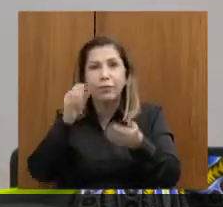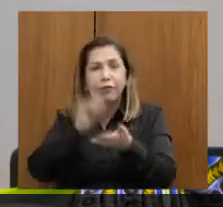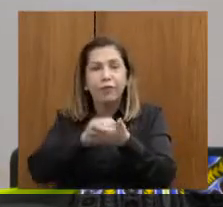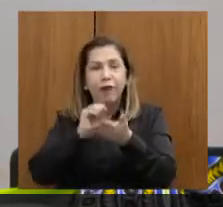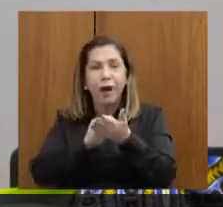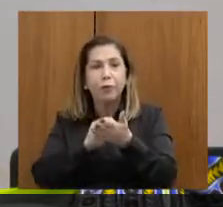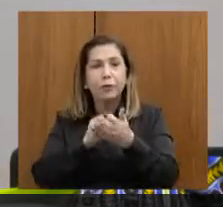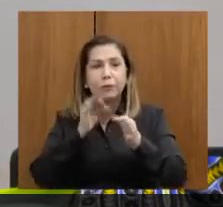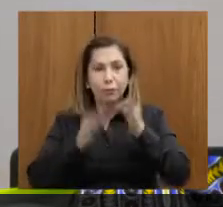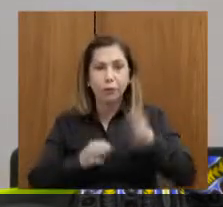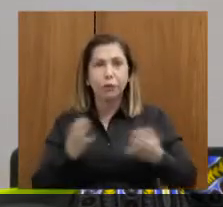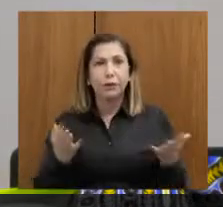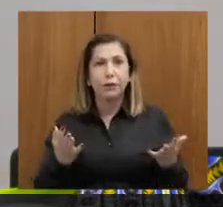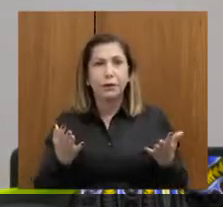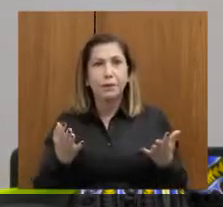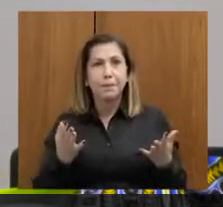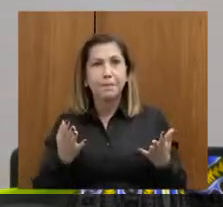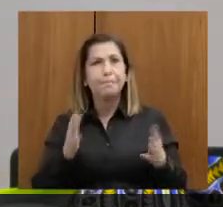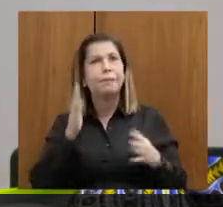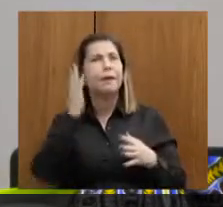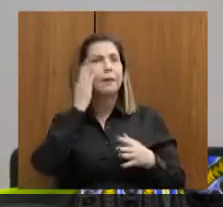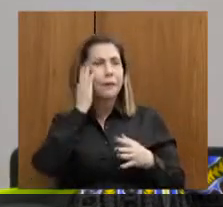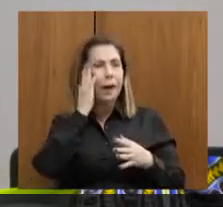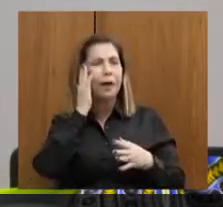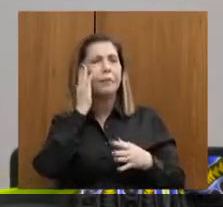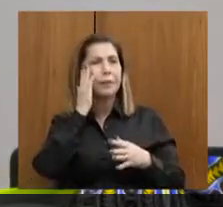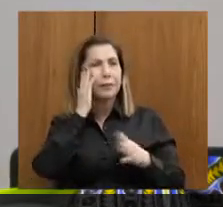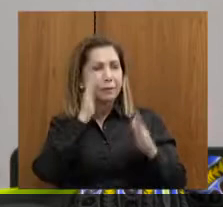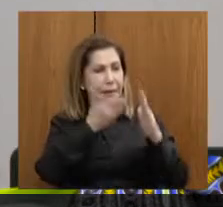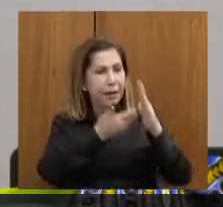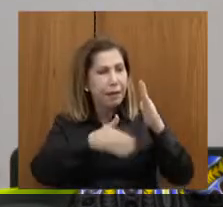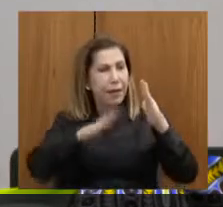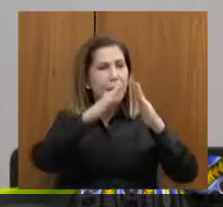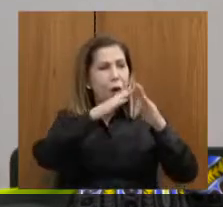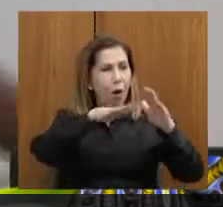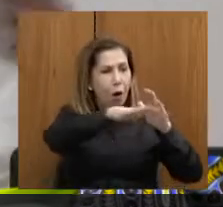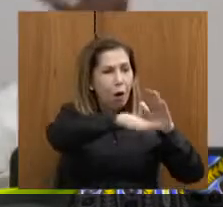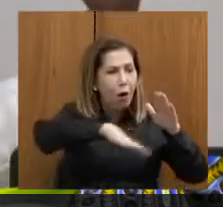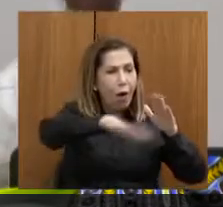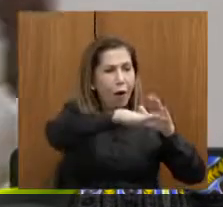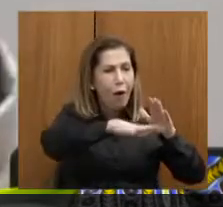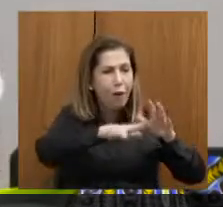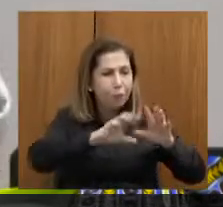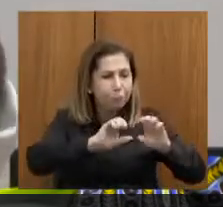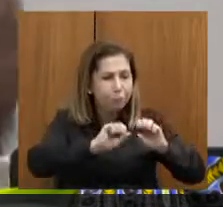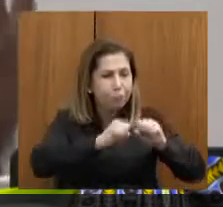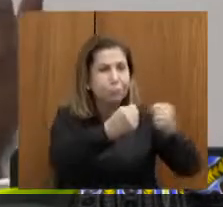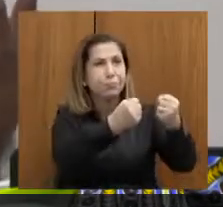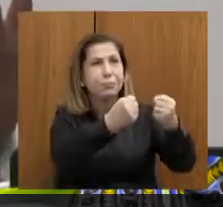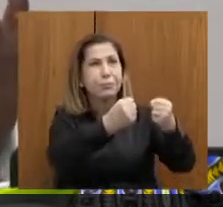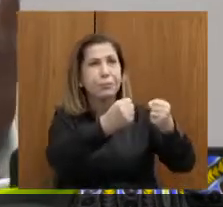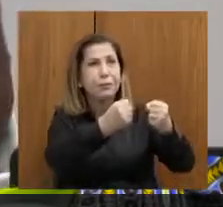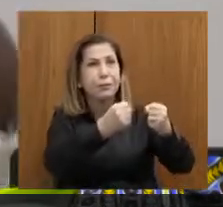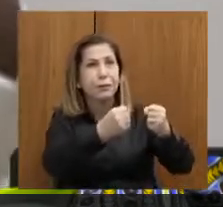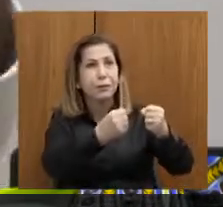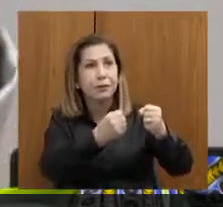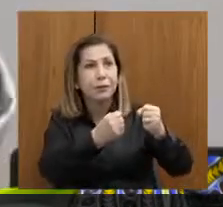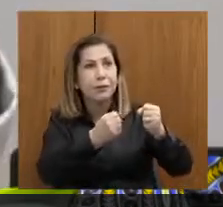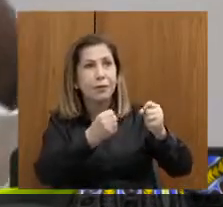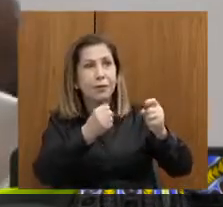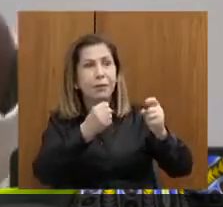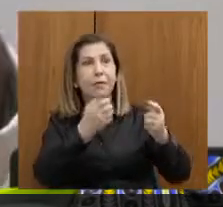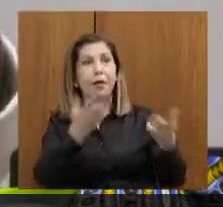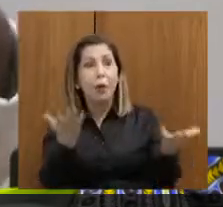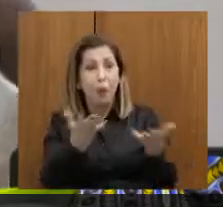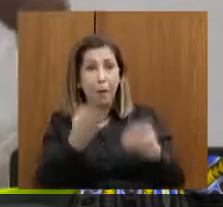a potência que está nos territórios produzindo e quando mexe e com